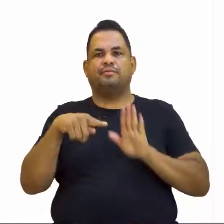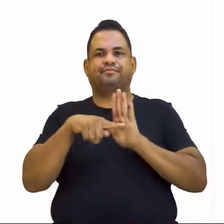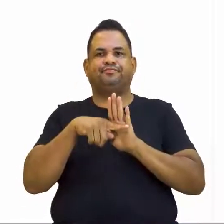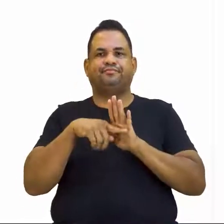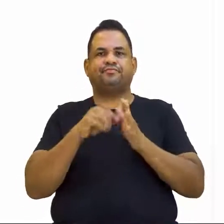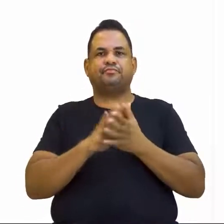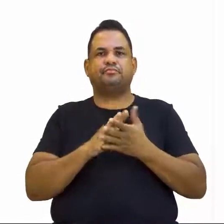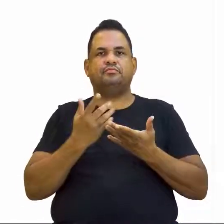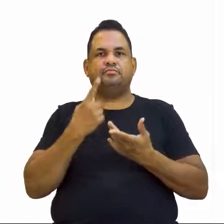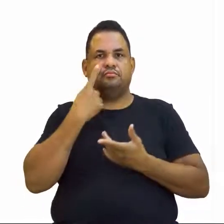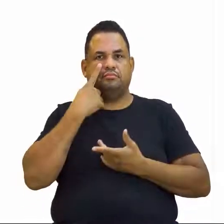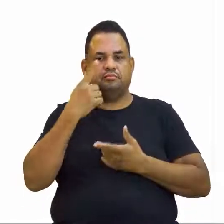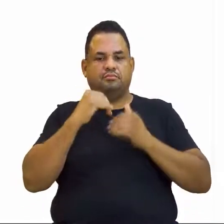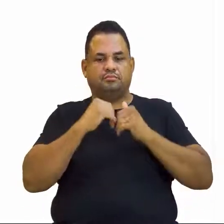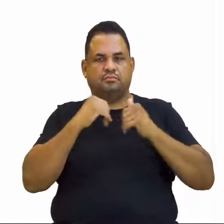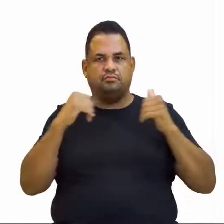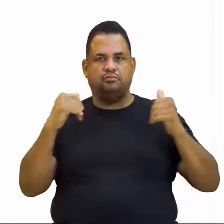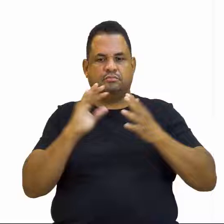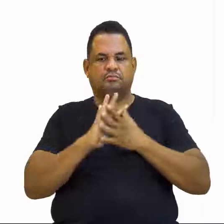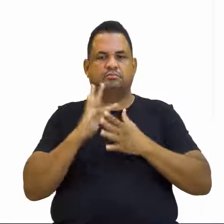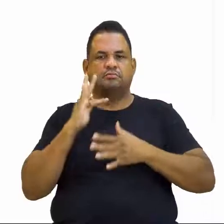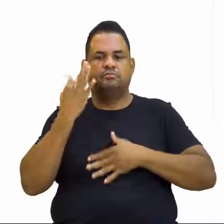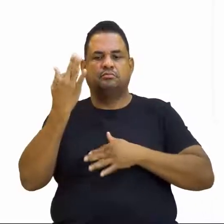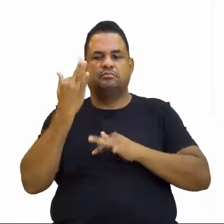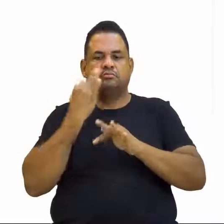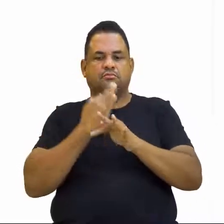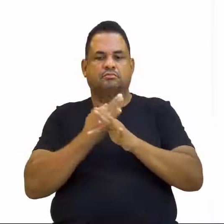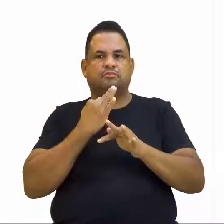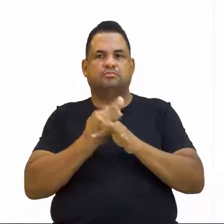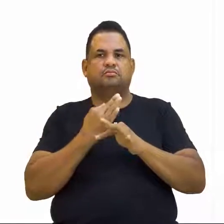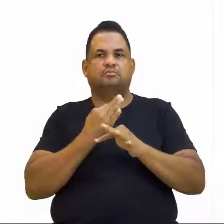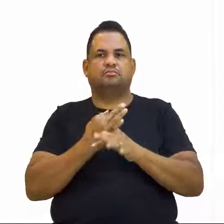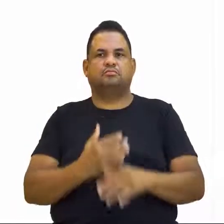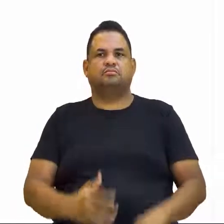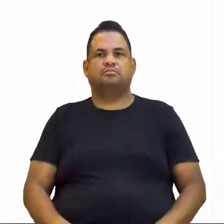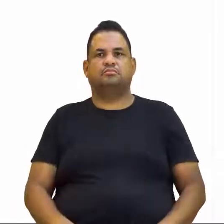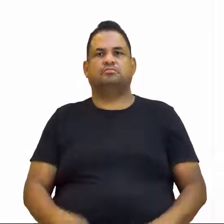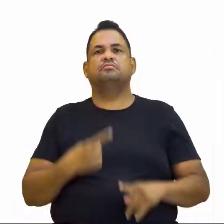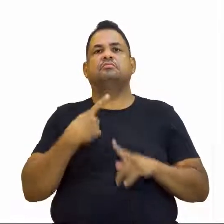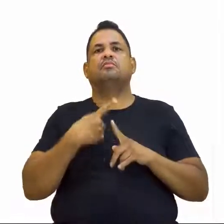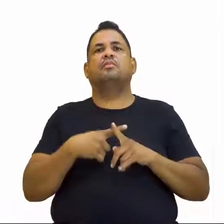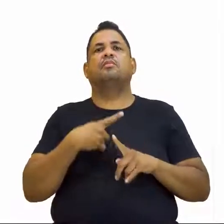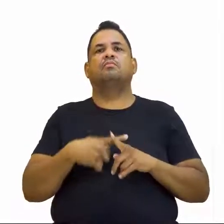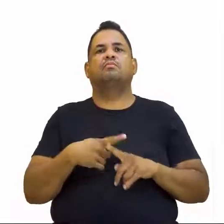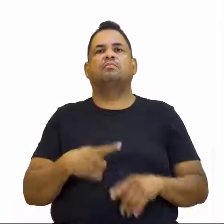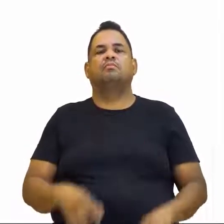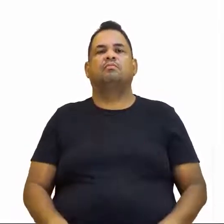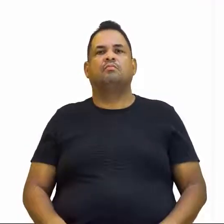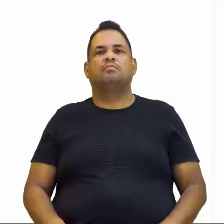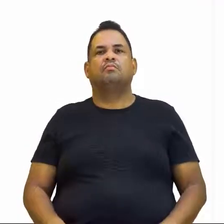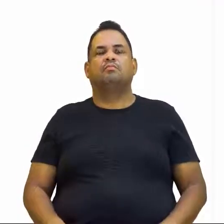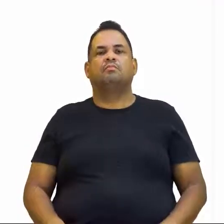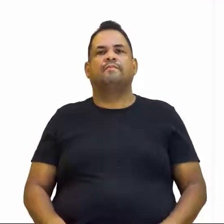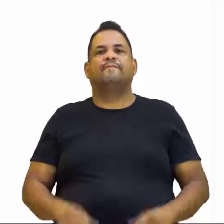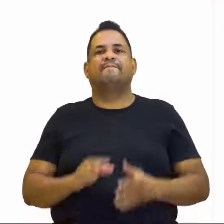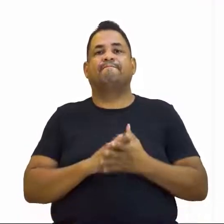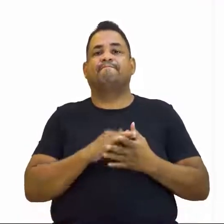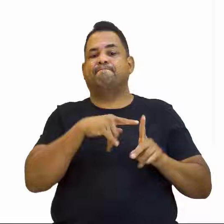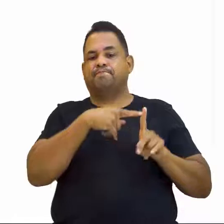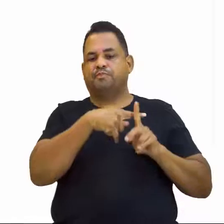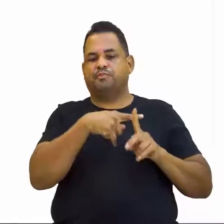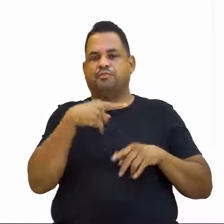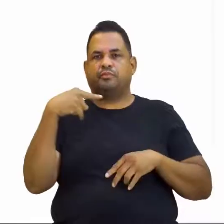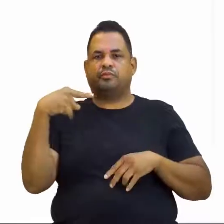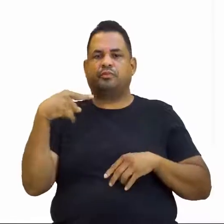que a dissociação é um fenômeno físico, né? Por que físico? Porque essas cargas,